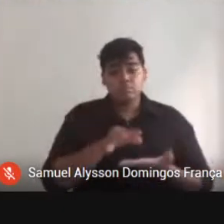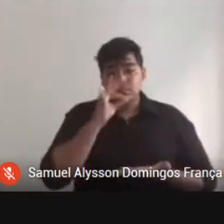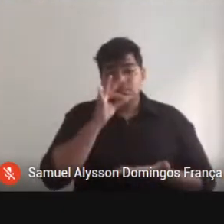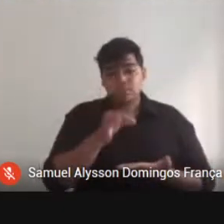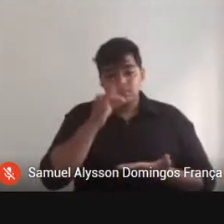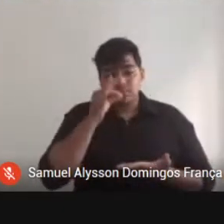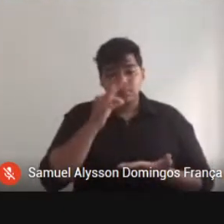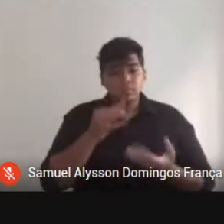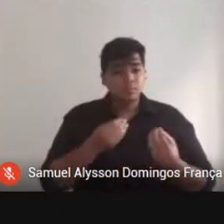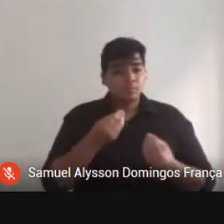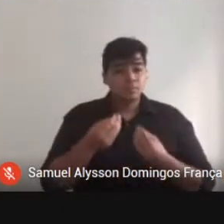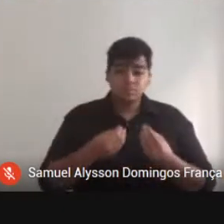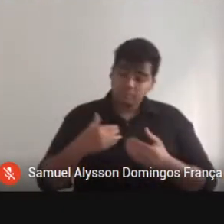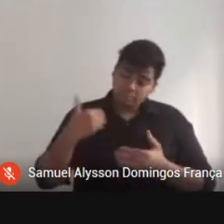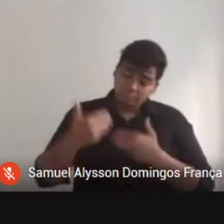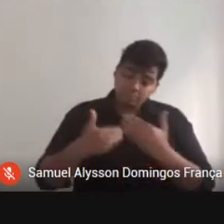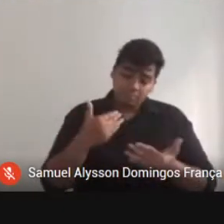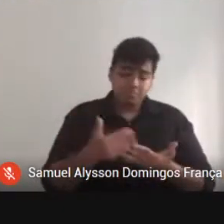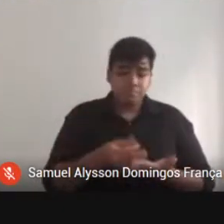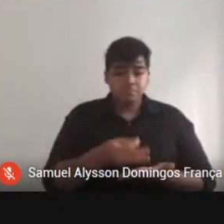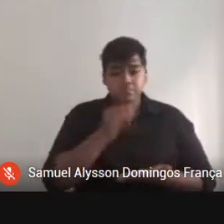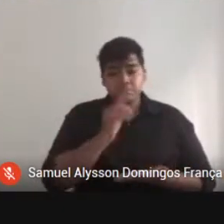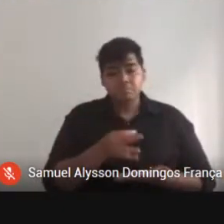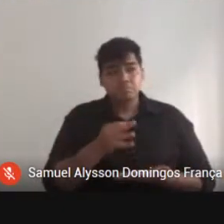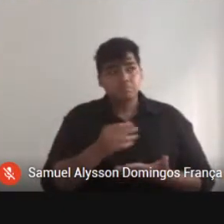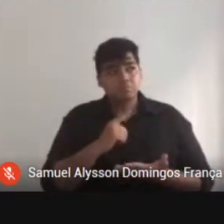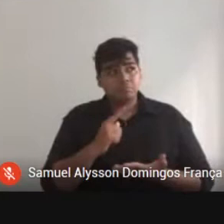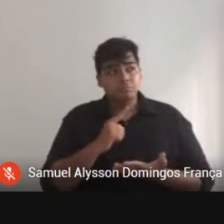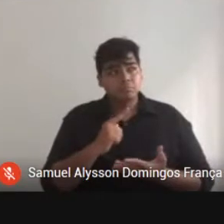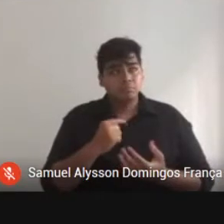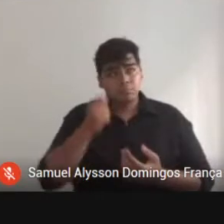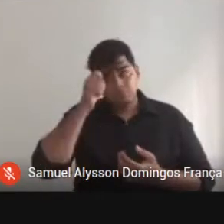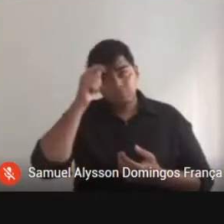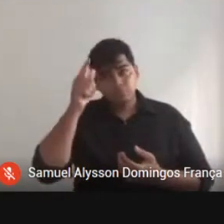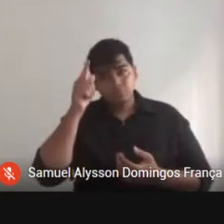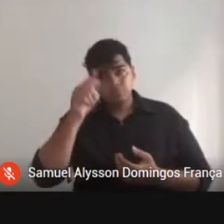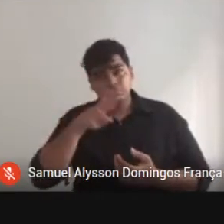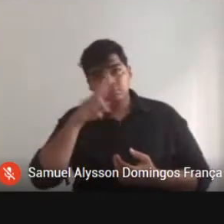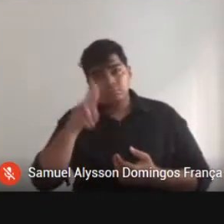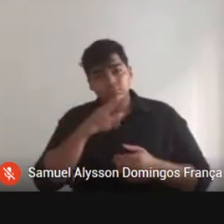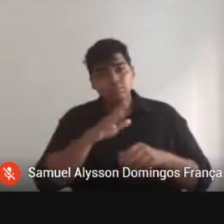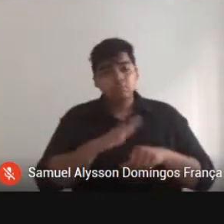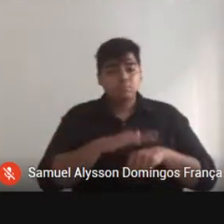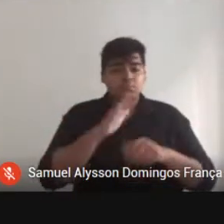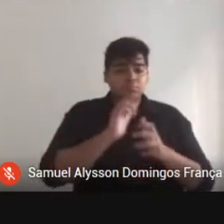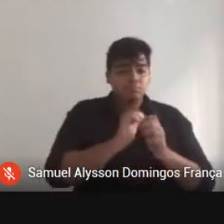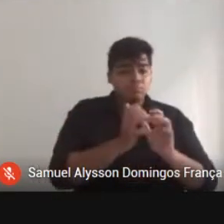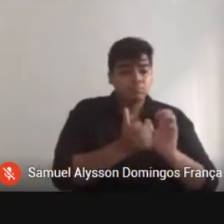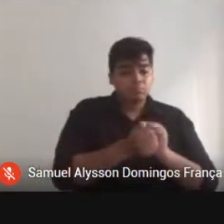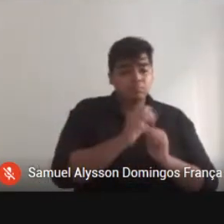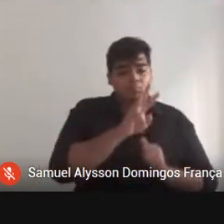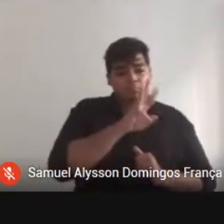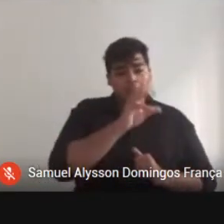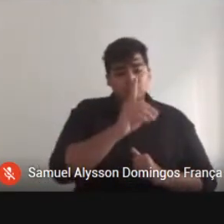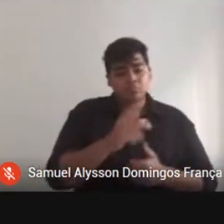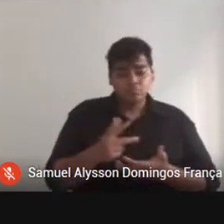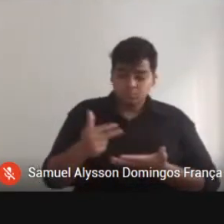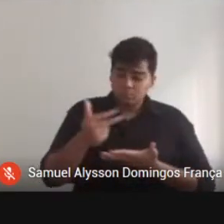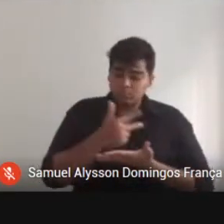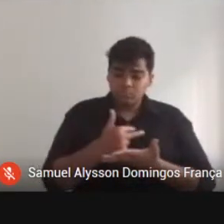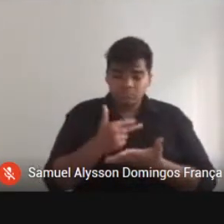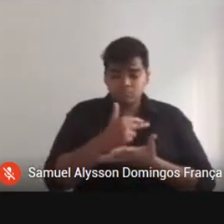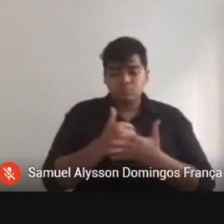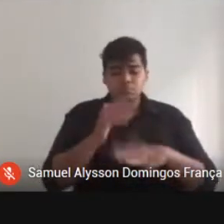processo criativo de vocês? Vocês usam mais desenho à mão livre, modelagens 3D, modelagens manuais ou